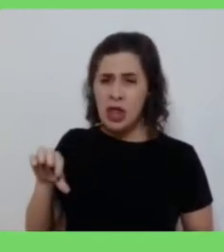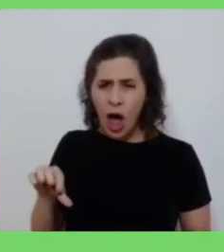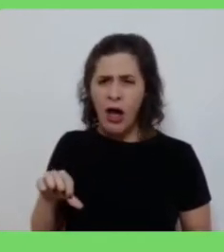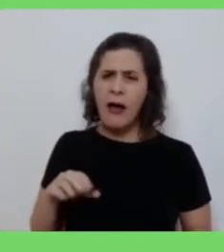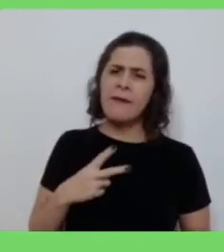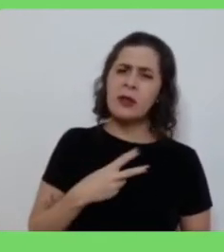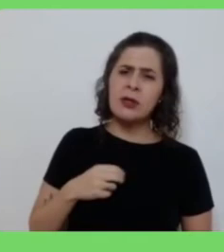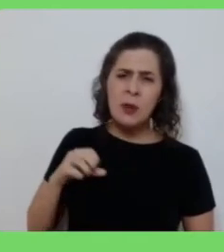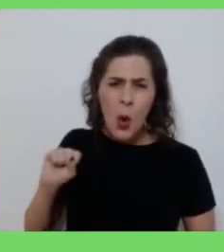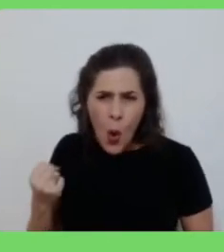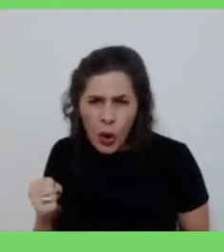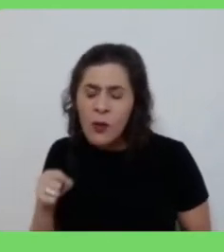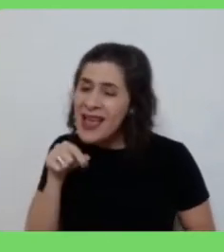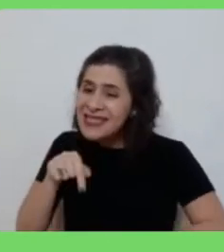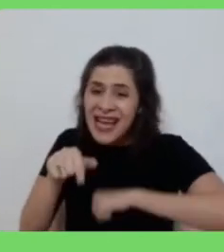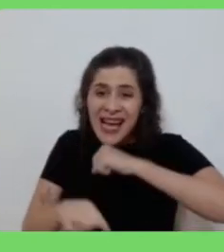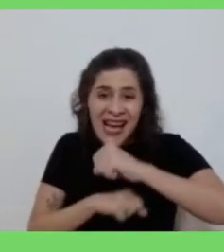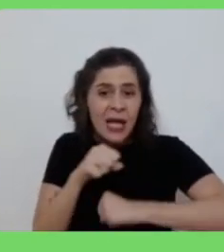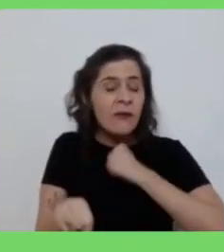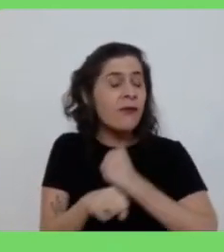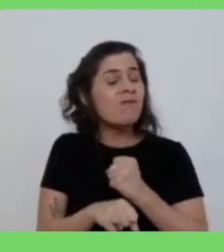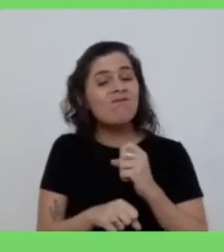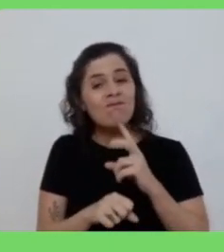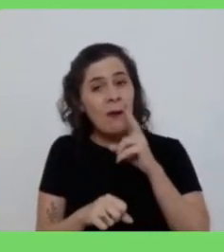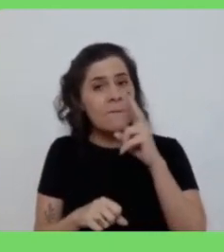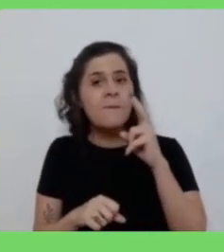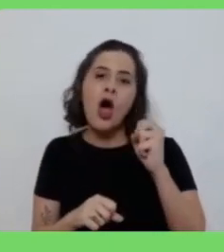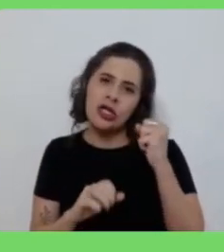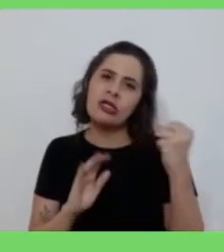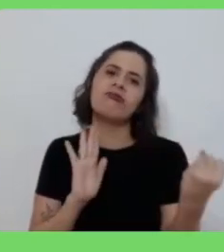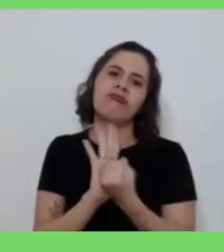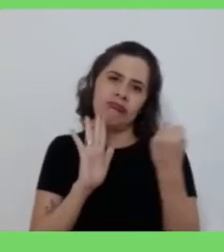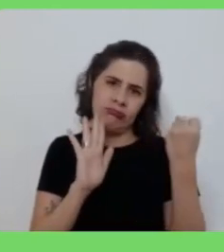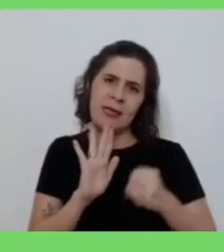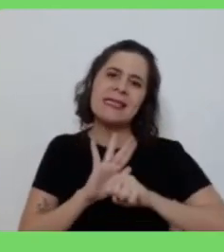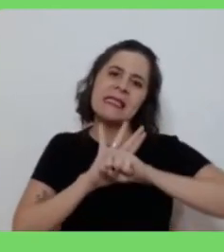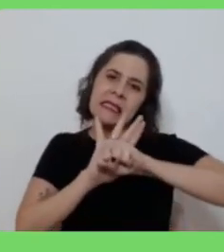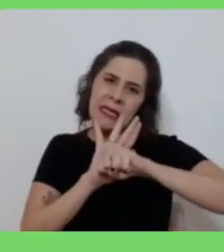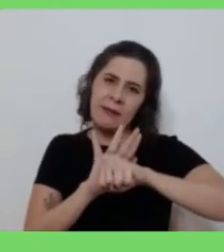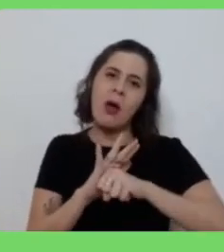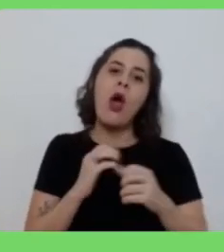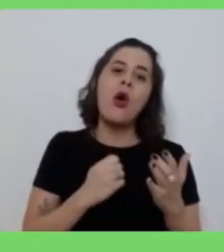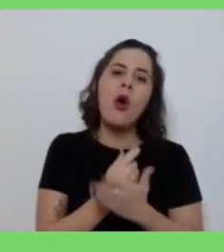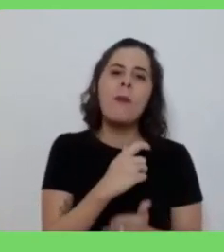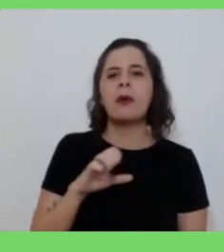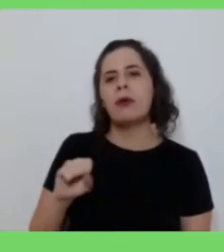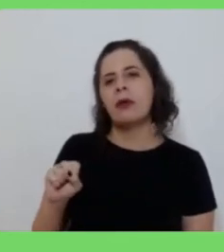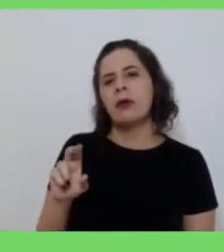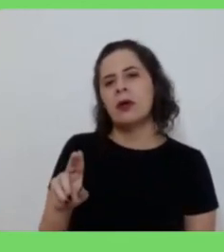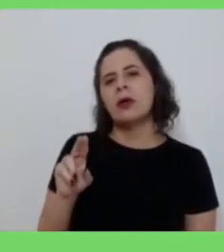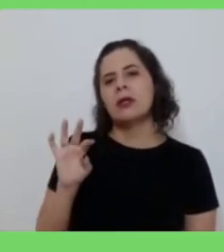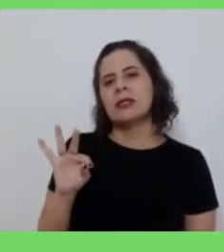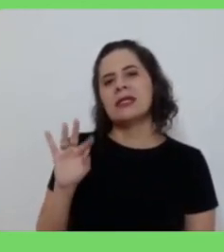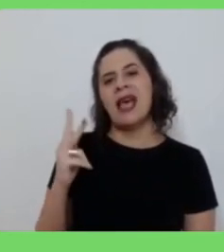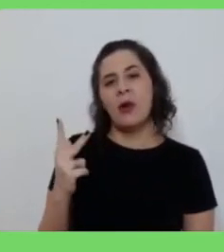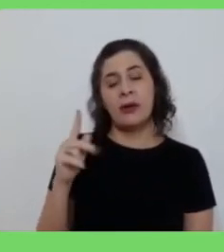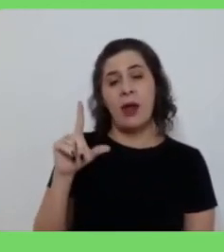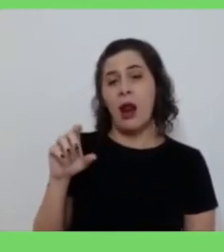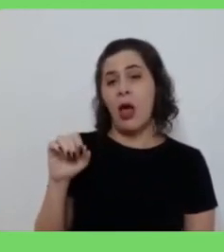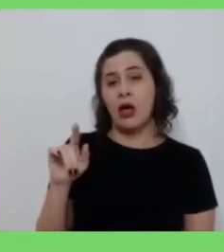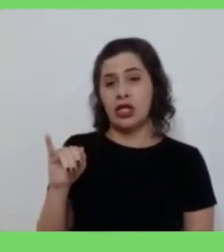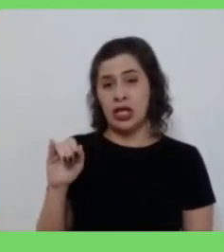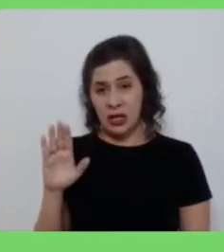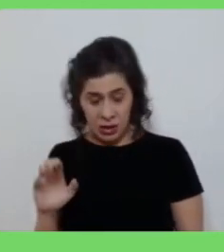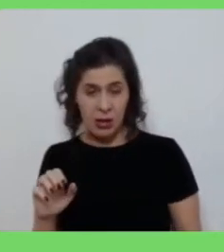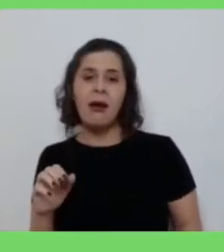muito simbólico porque a a Ubisoft compra South Logic eh no Rio Grande do Sul foi o ano por um acaso Na